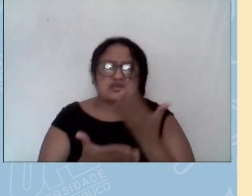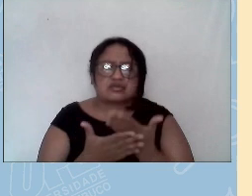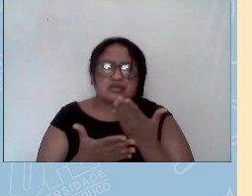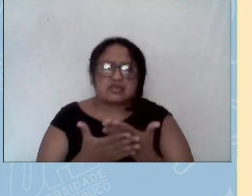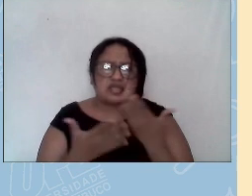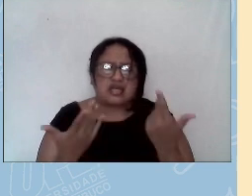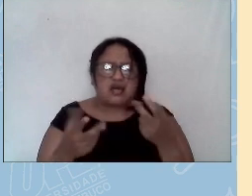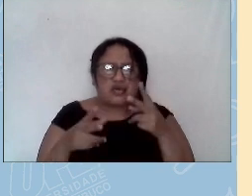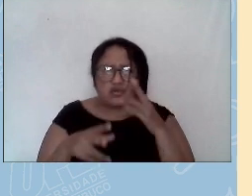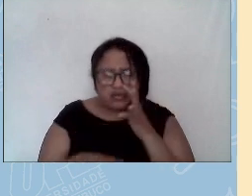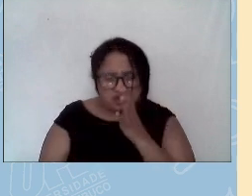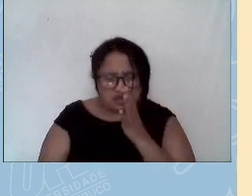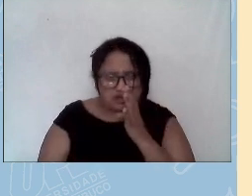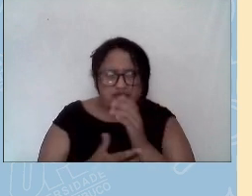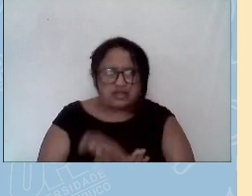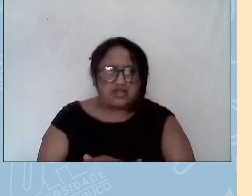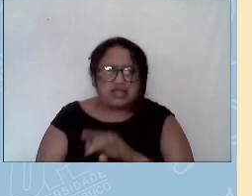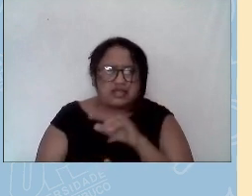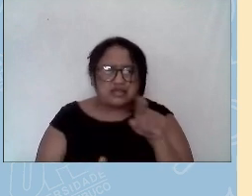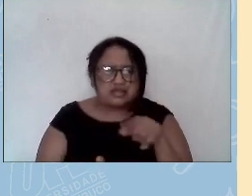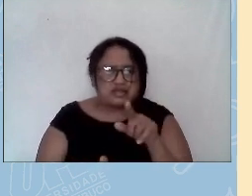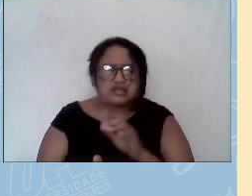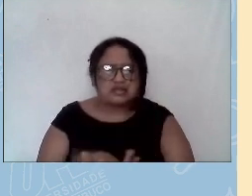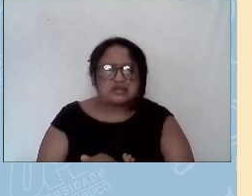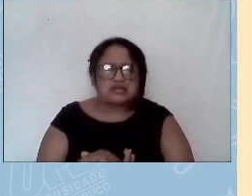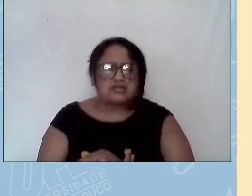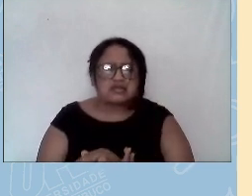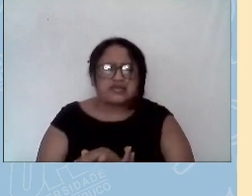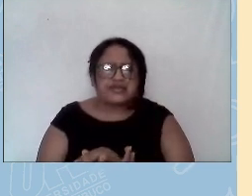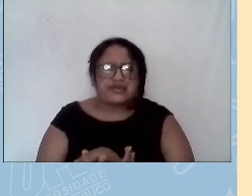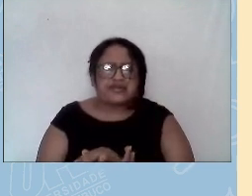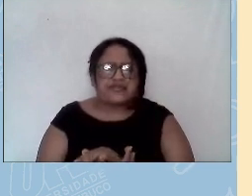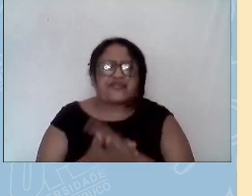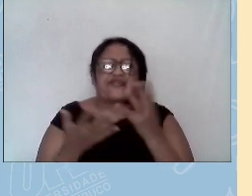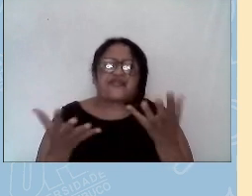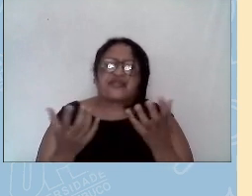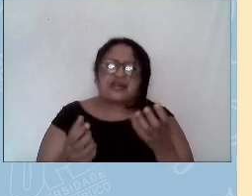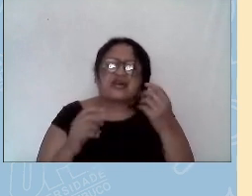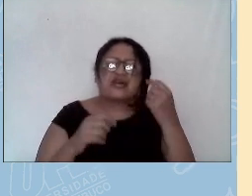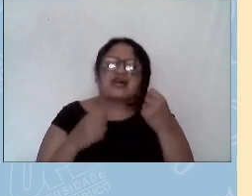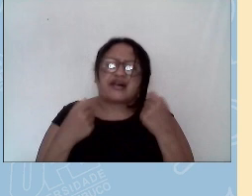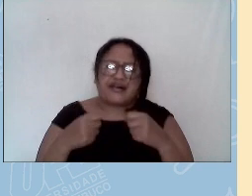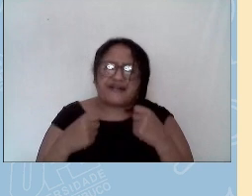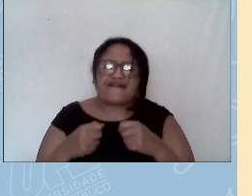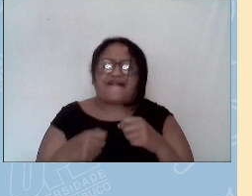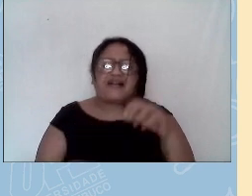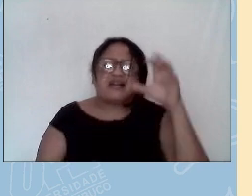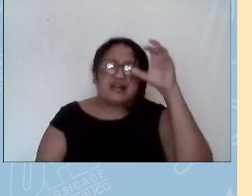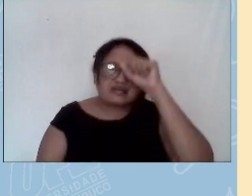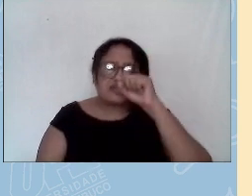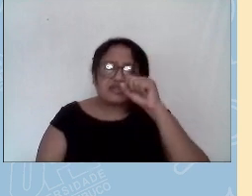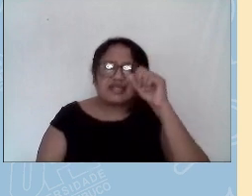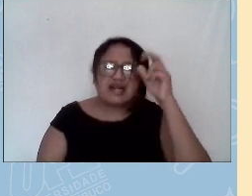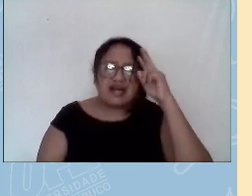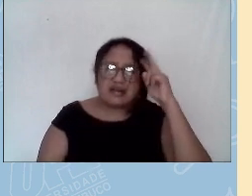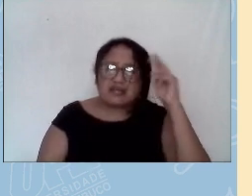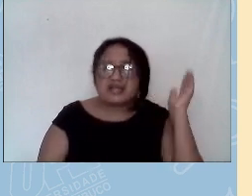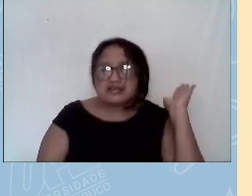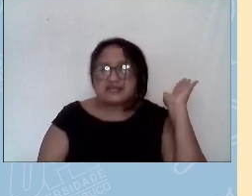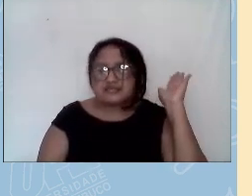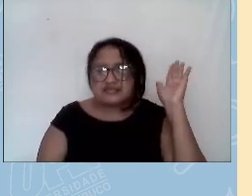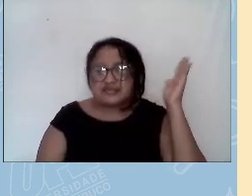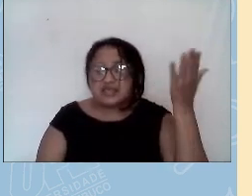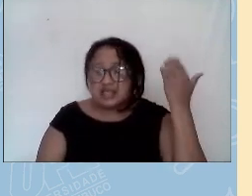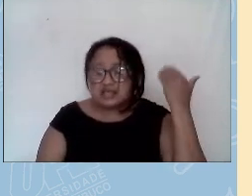observar aqui ele poderia retomar aqueles saberes mais algébricos que ele aprendeu na educação básica